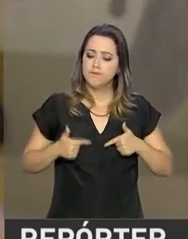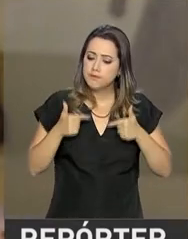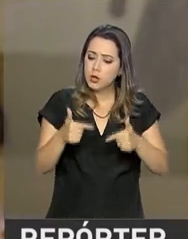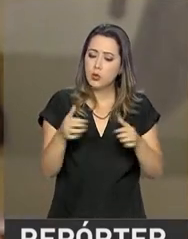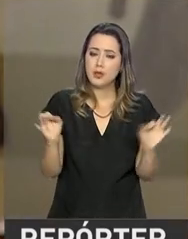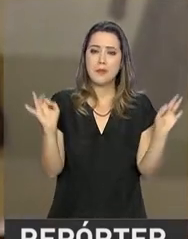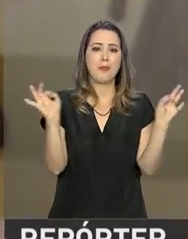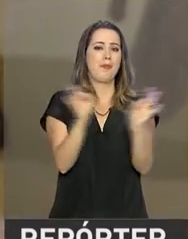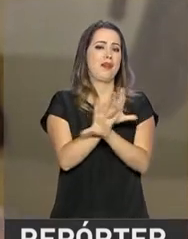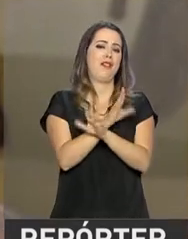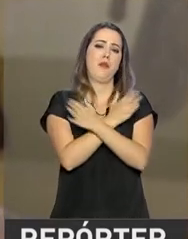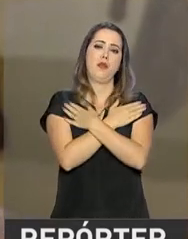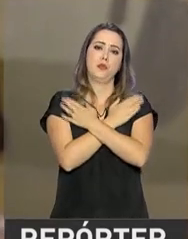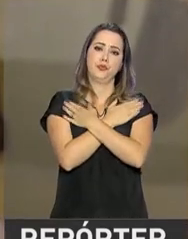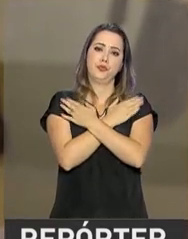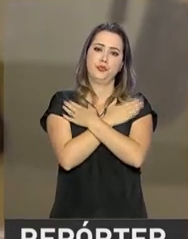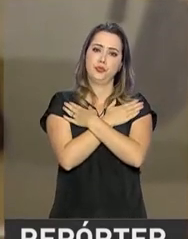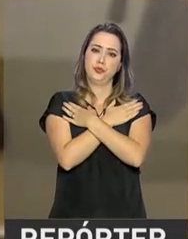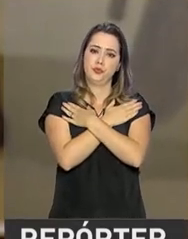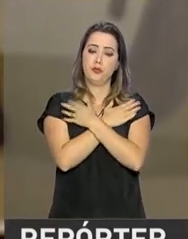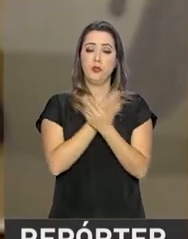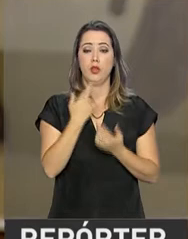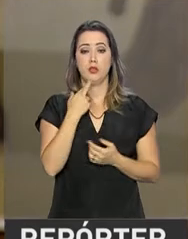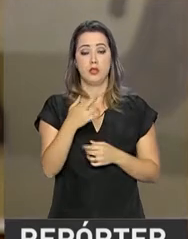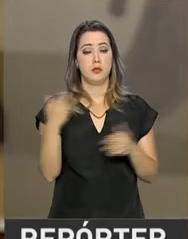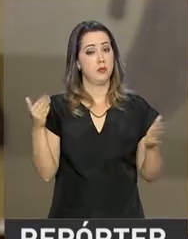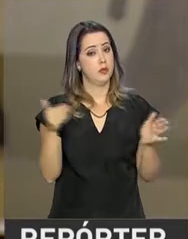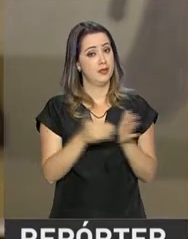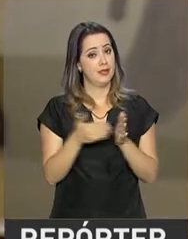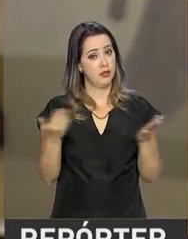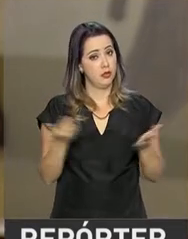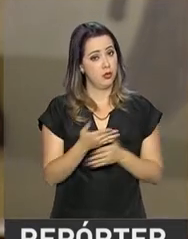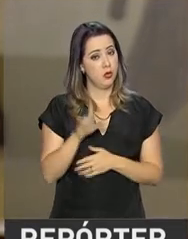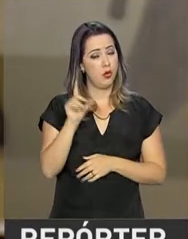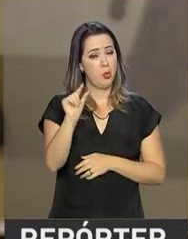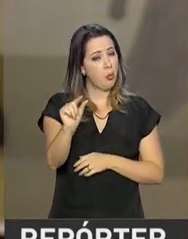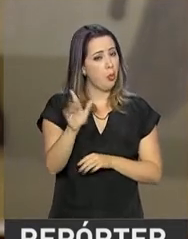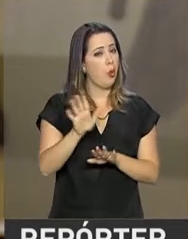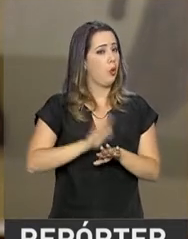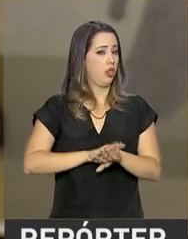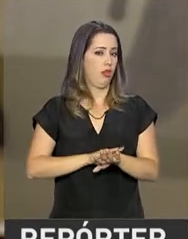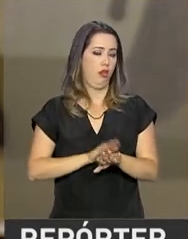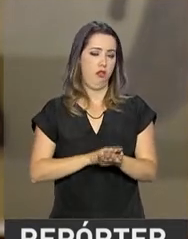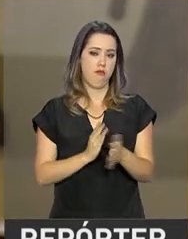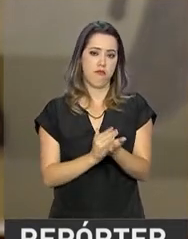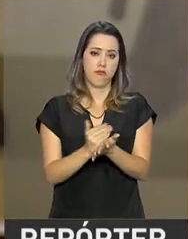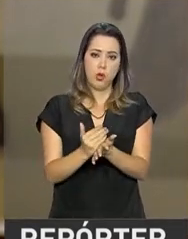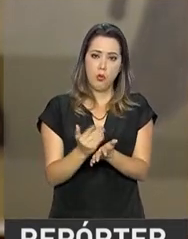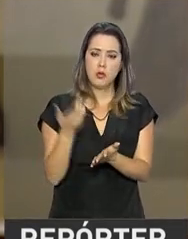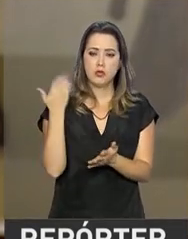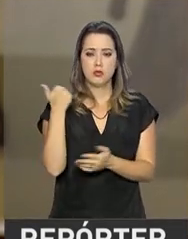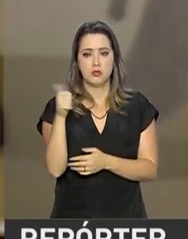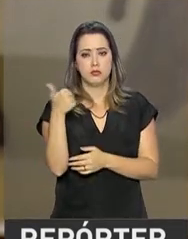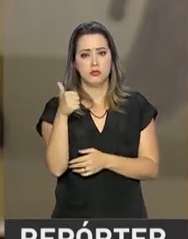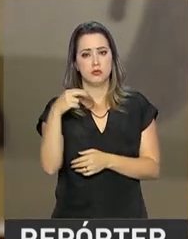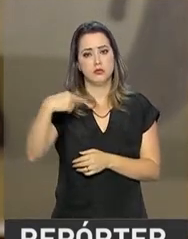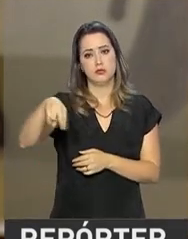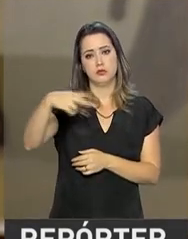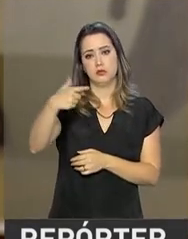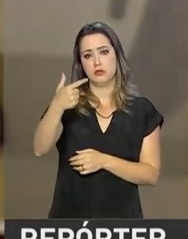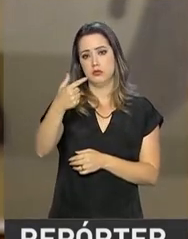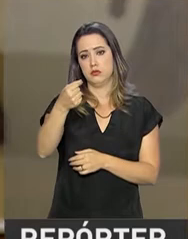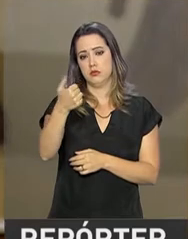o desemprego os resultados até aqui ainda poucos meses desde a sua implementação em 11 de novembro de